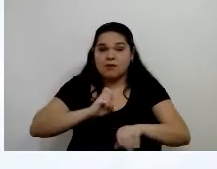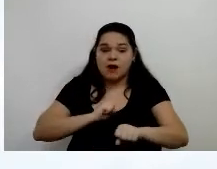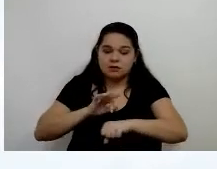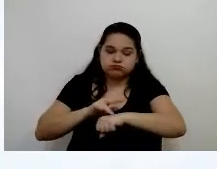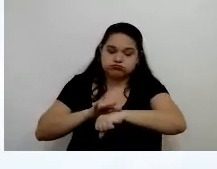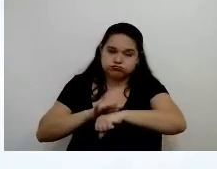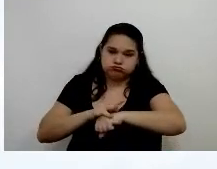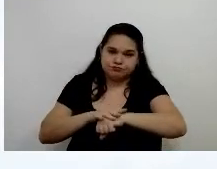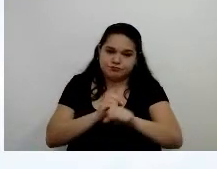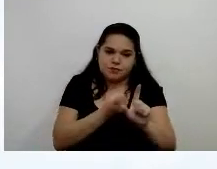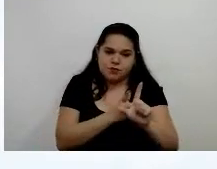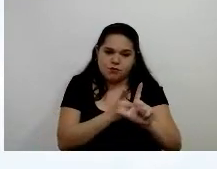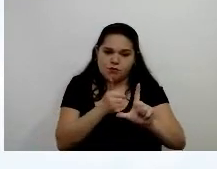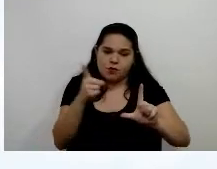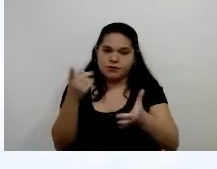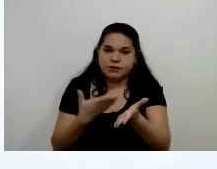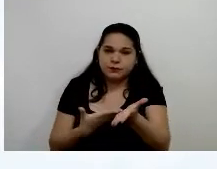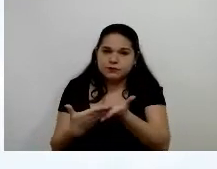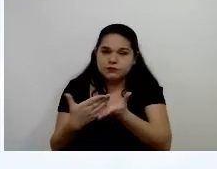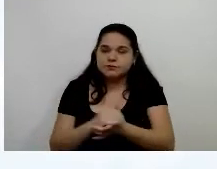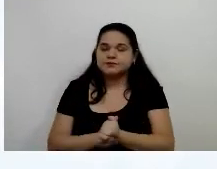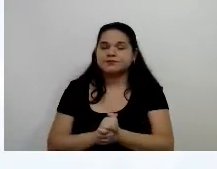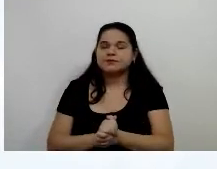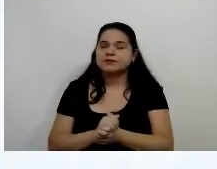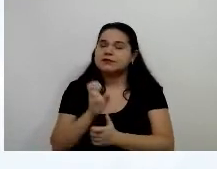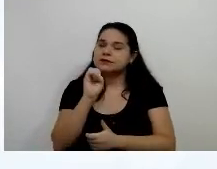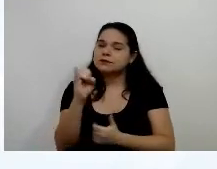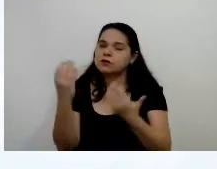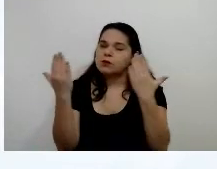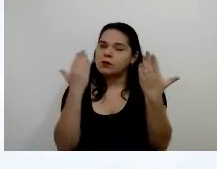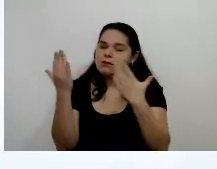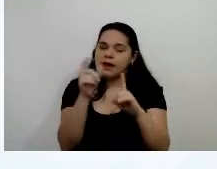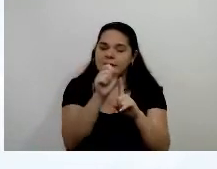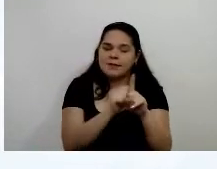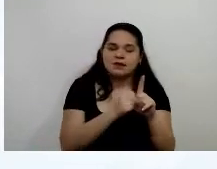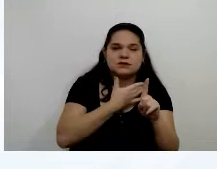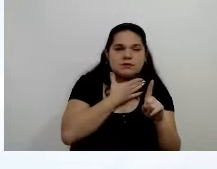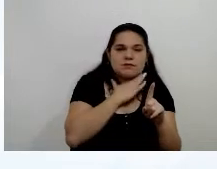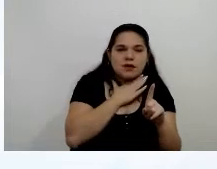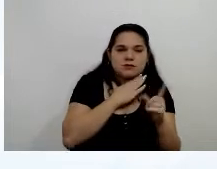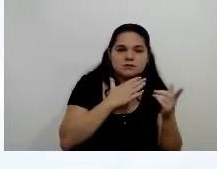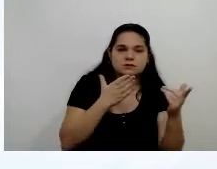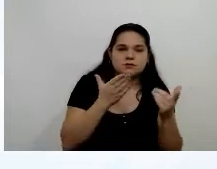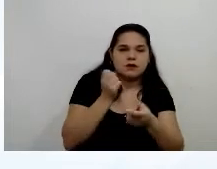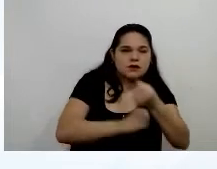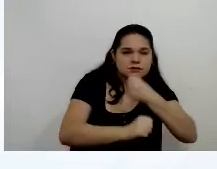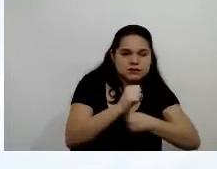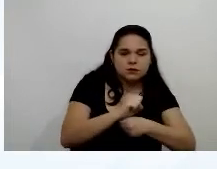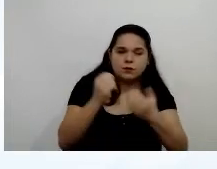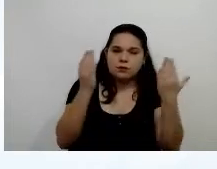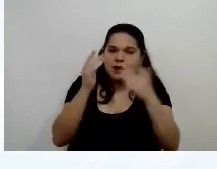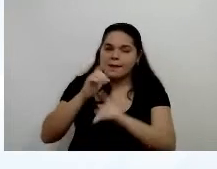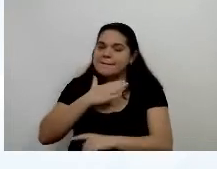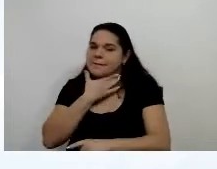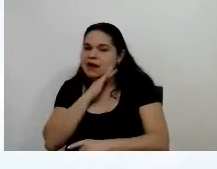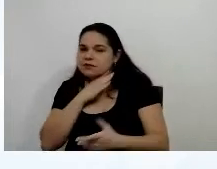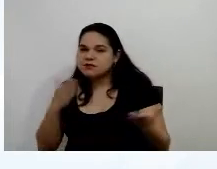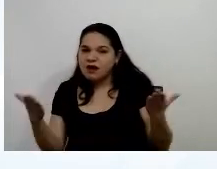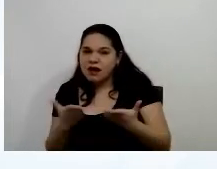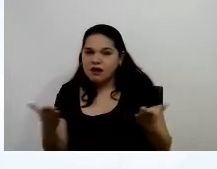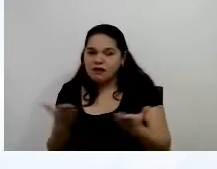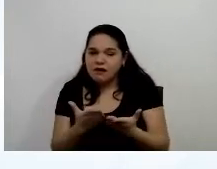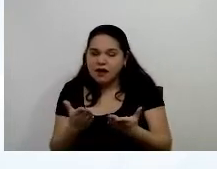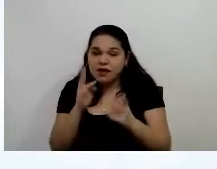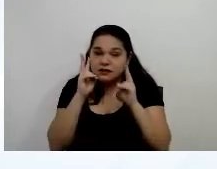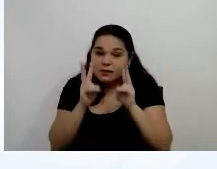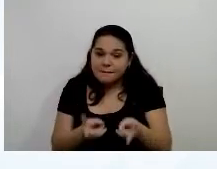Se olharmos o que tínhamos em março do ano passado, o que tivemos em março desse ano, a gente viu a